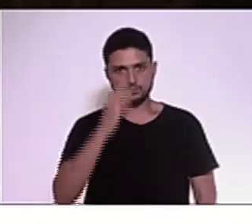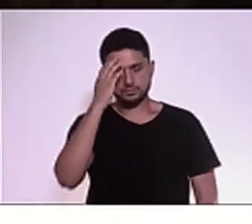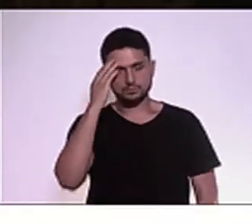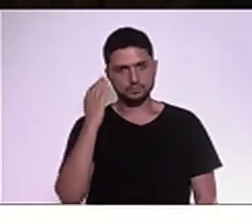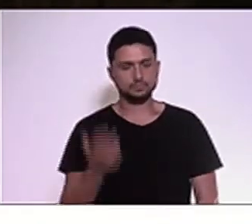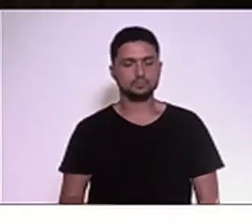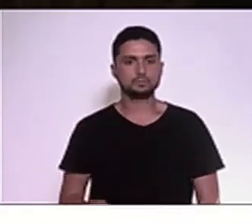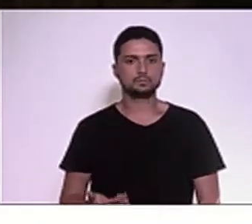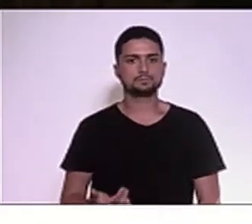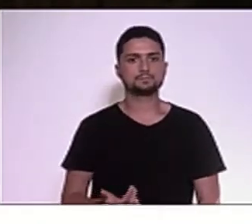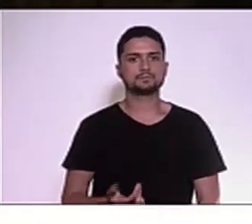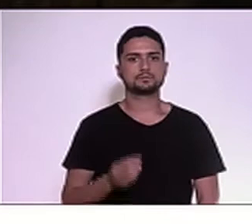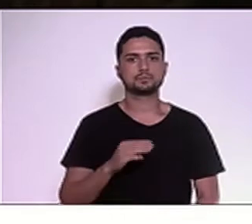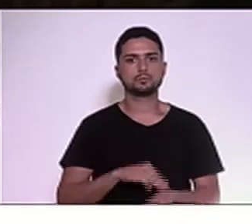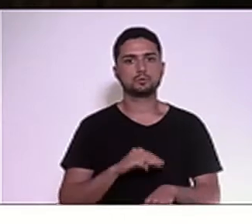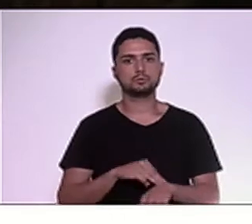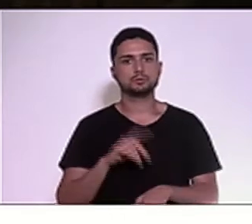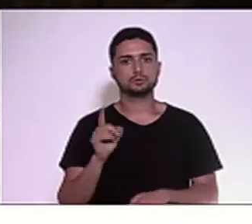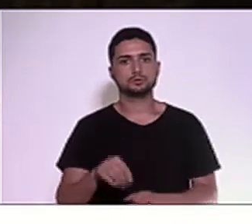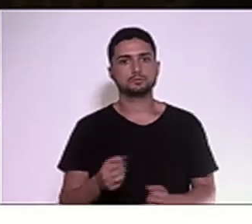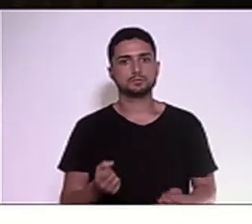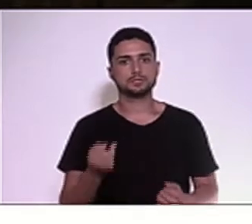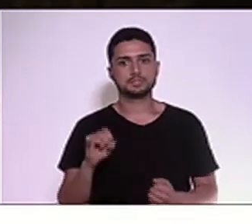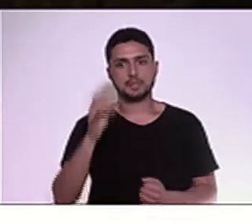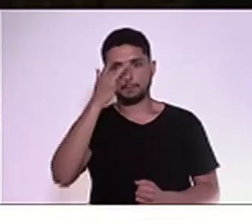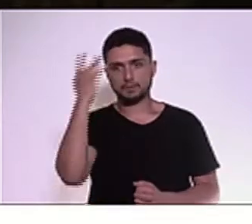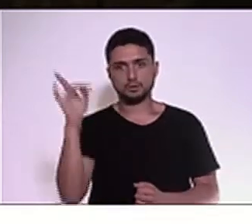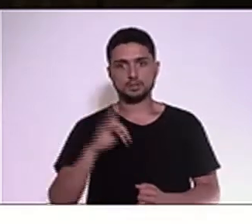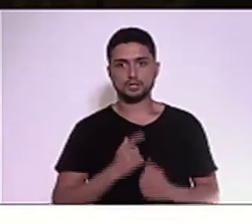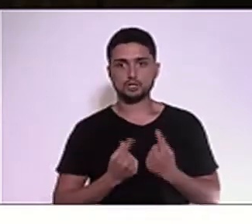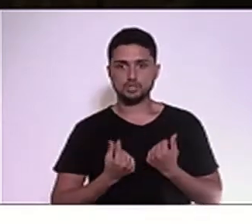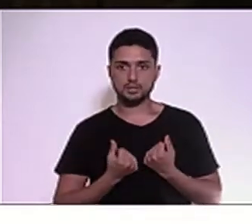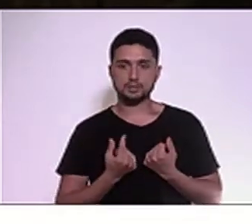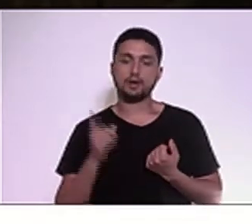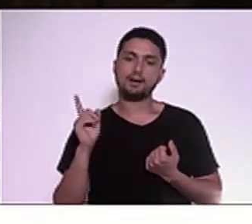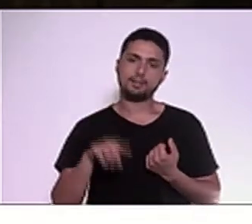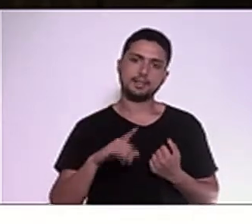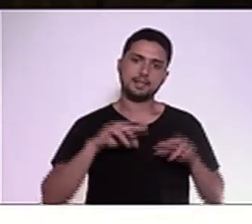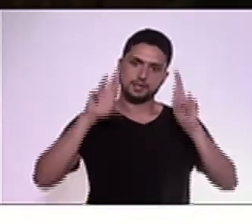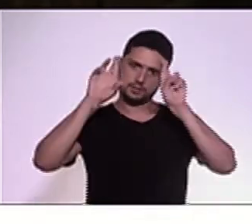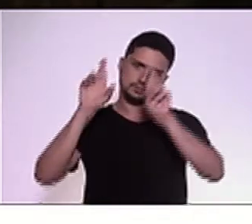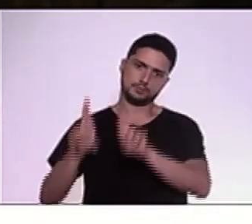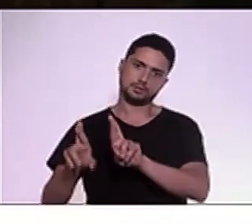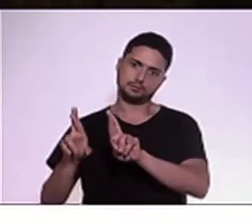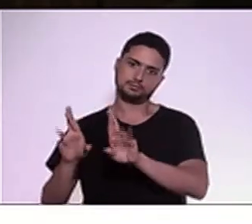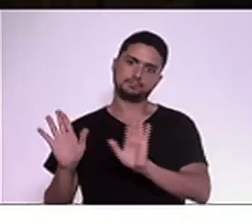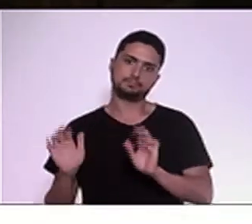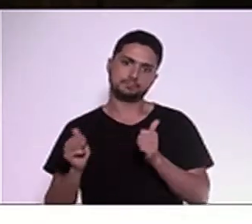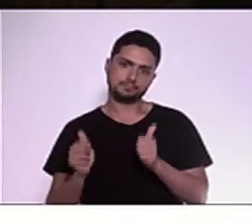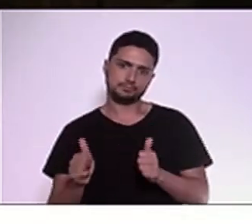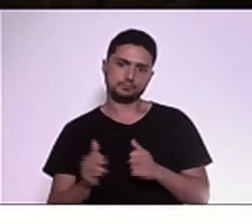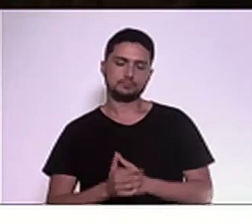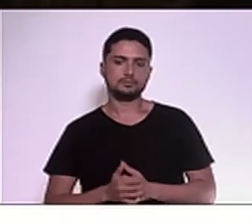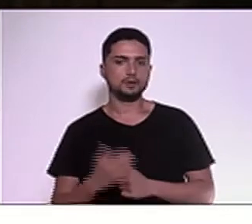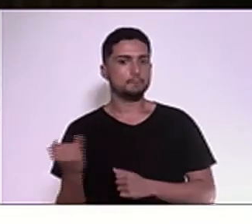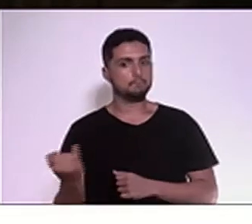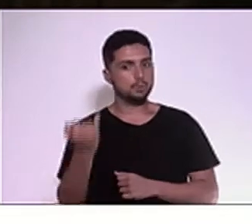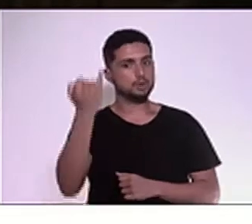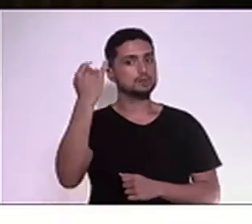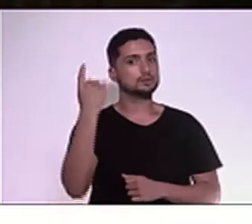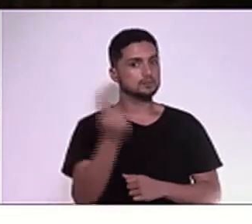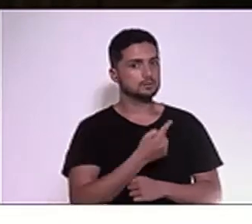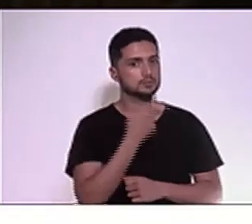Um momento em que, se a pessoa tem dinheiro, ela tem respeito. E é importante que a gente fale isso, que